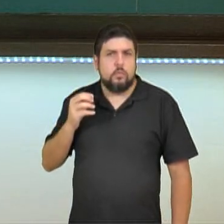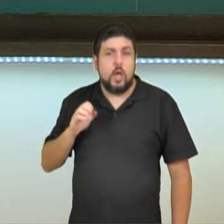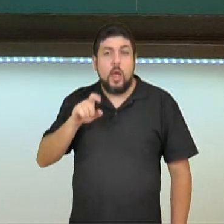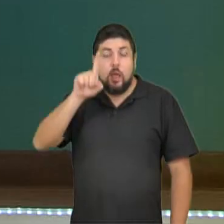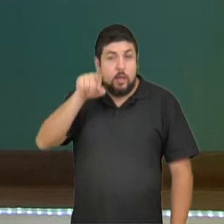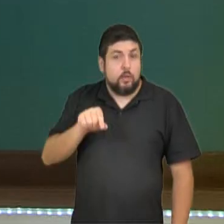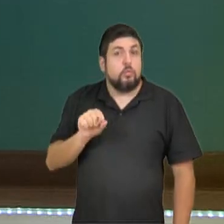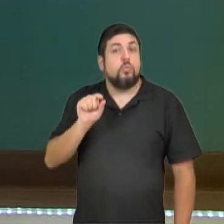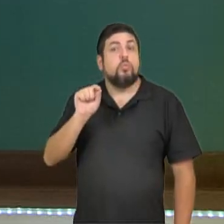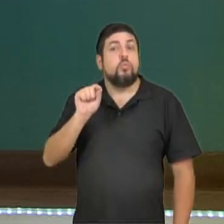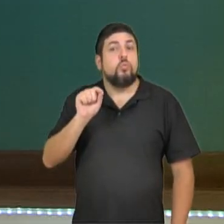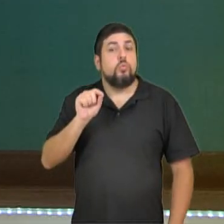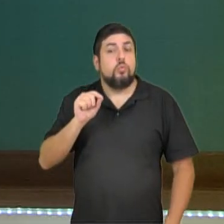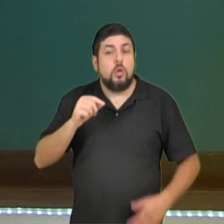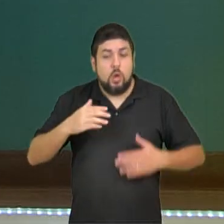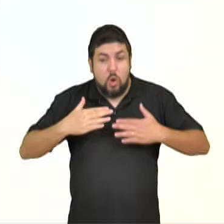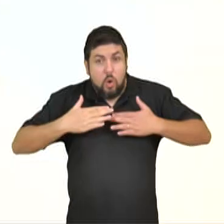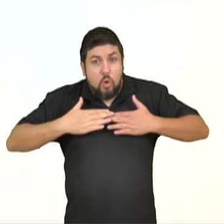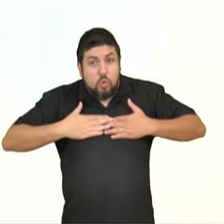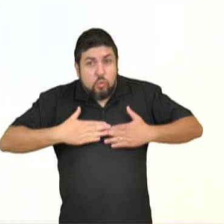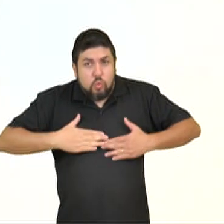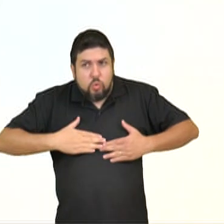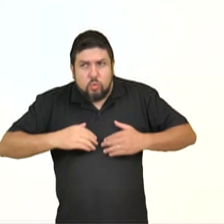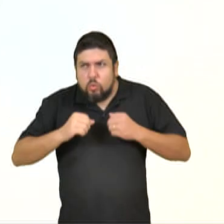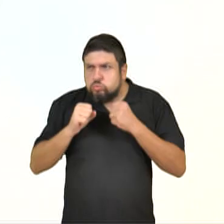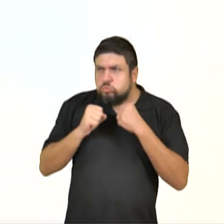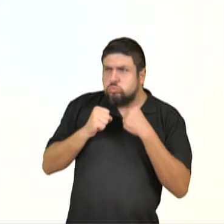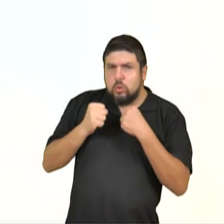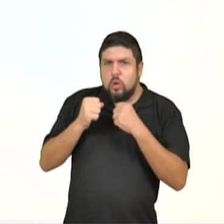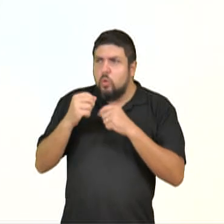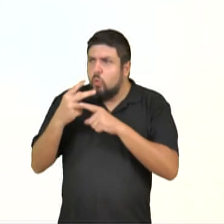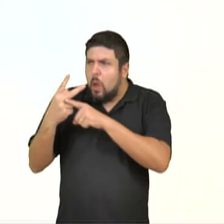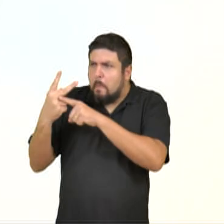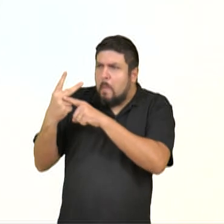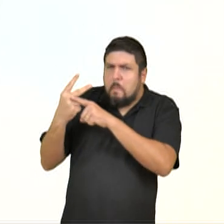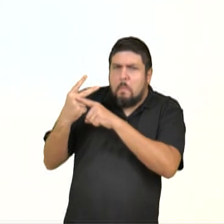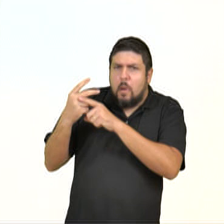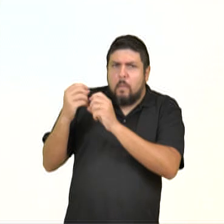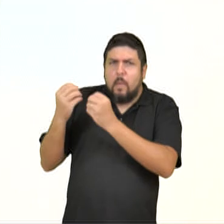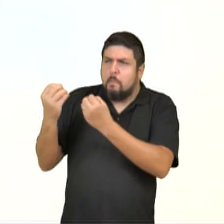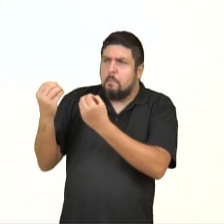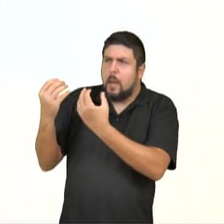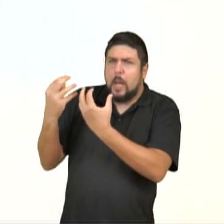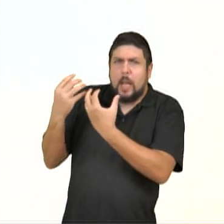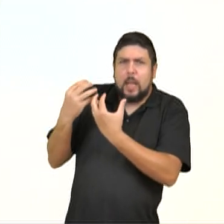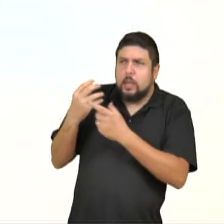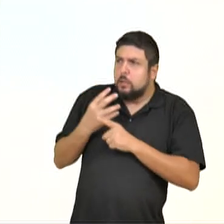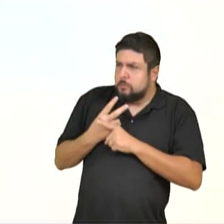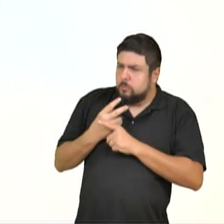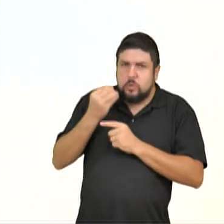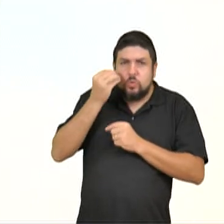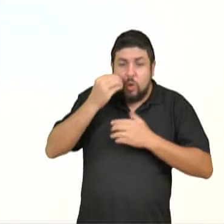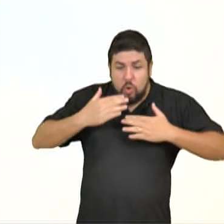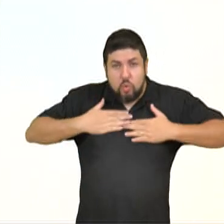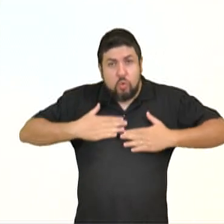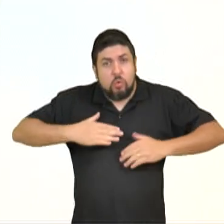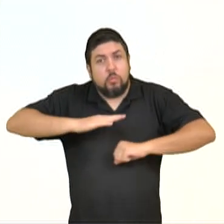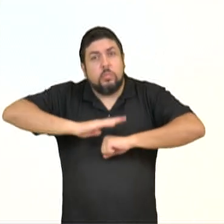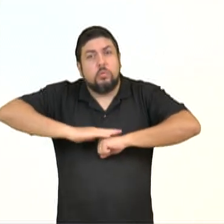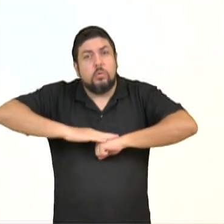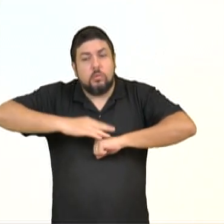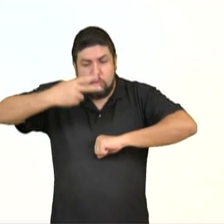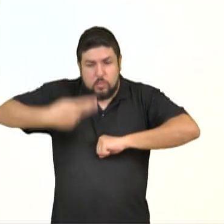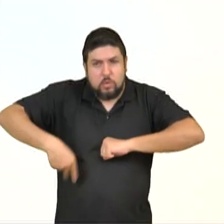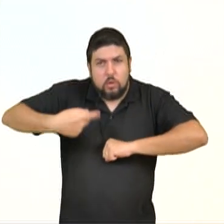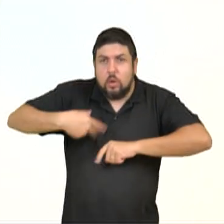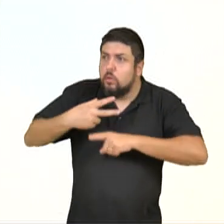sinal de que seu corpo está tentando te proteger. De que forma? Por que aparece essa íngua? Então a íngua, quando